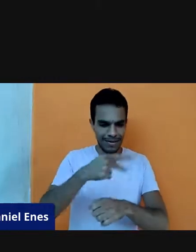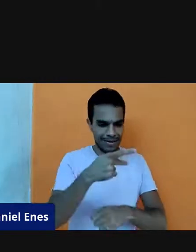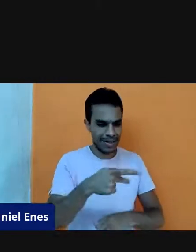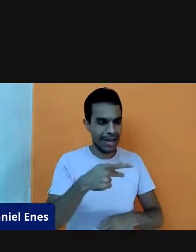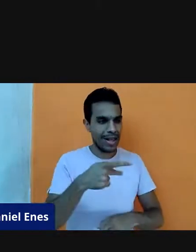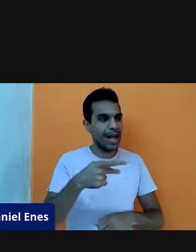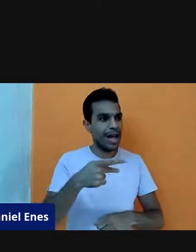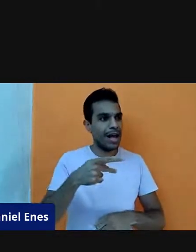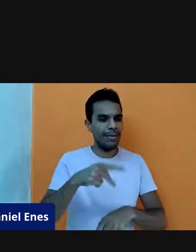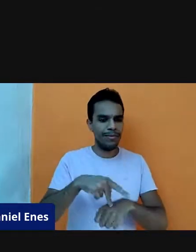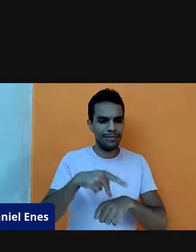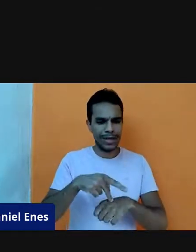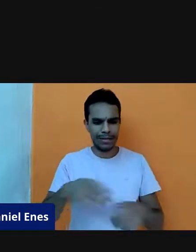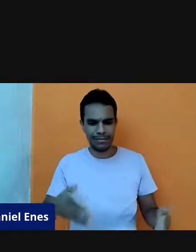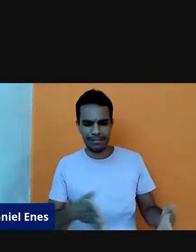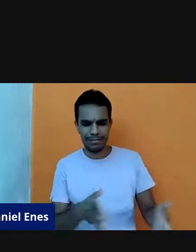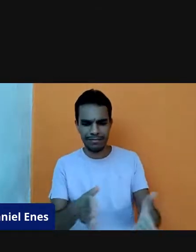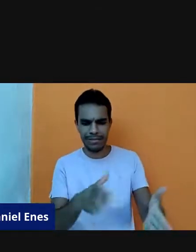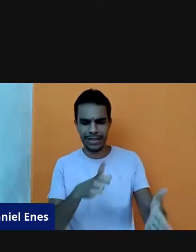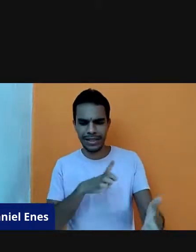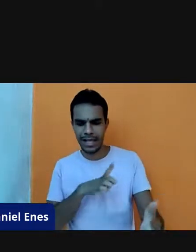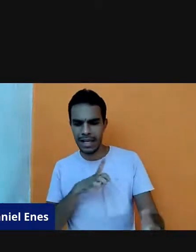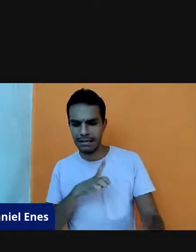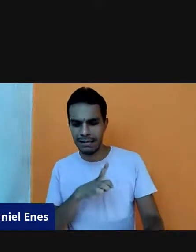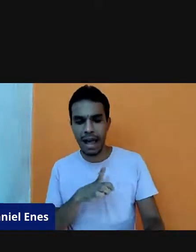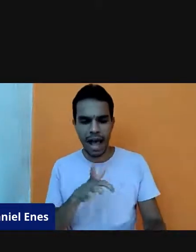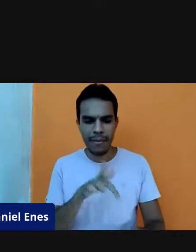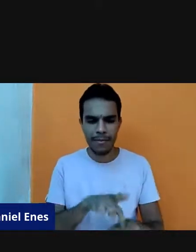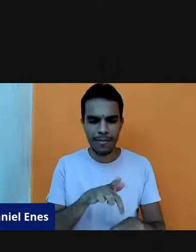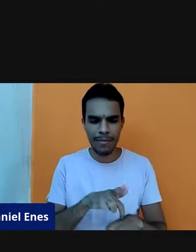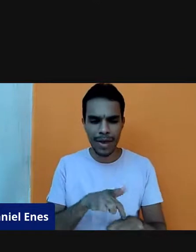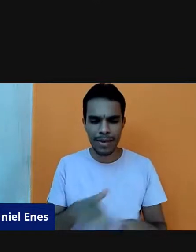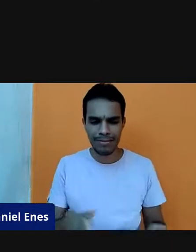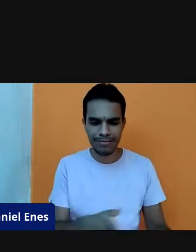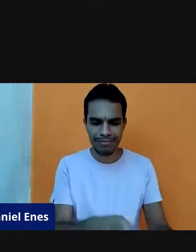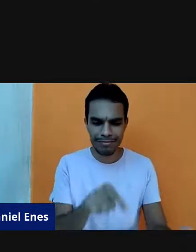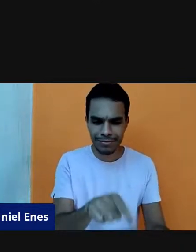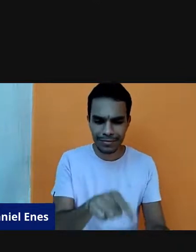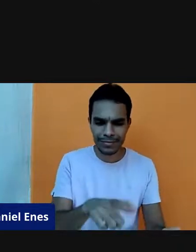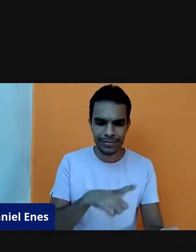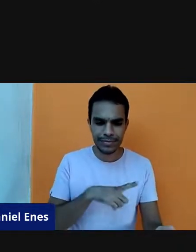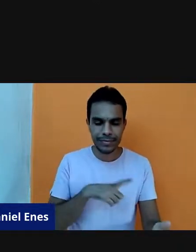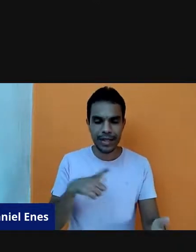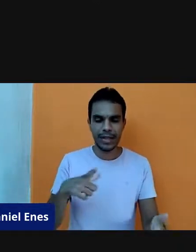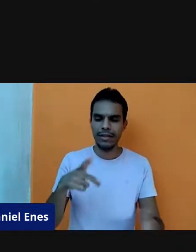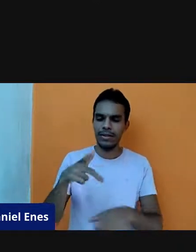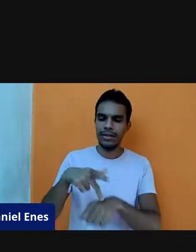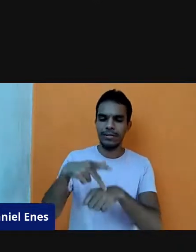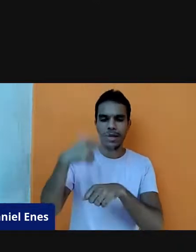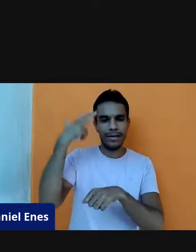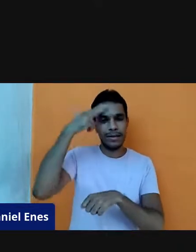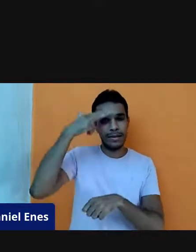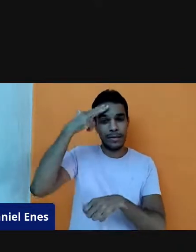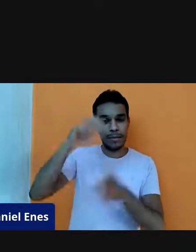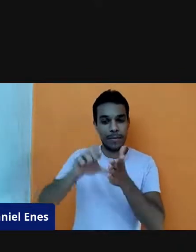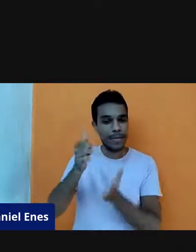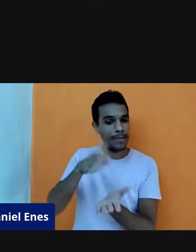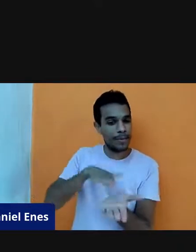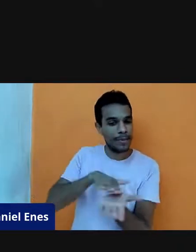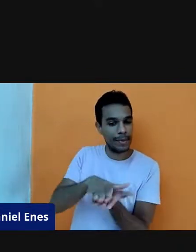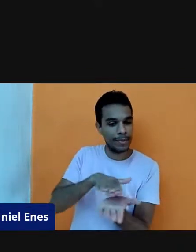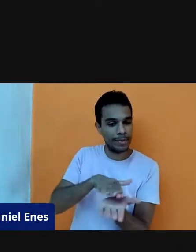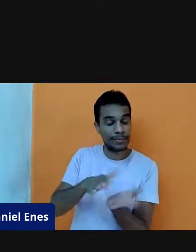no meio do caminho tinha uma pedra no meio do caminho. João Cabral vai da Pedra do Sono, seu primeiro livro,